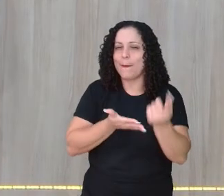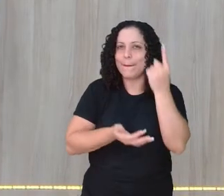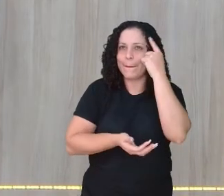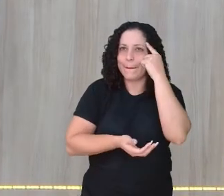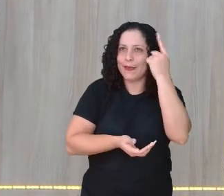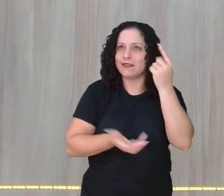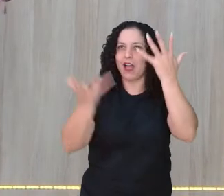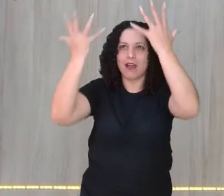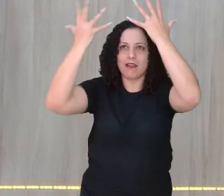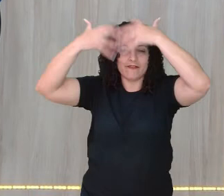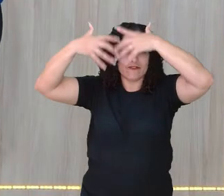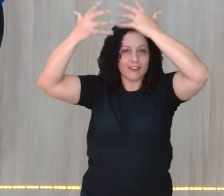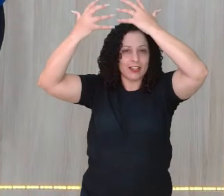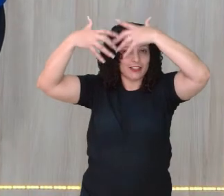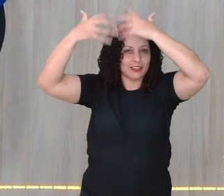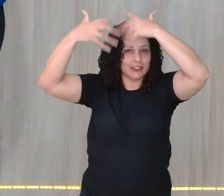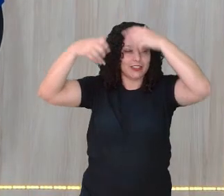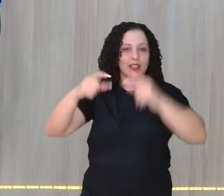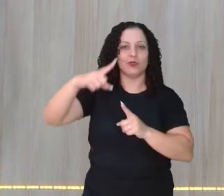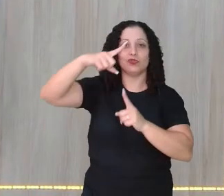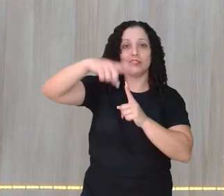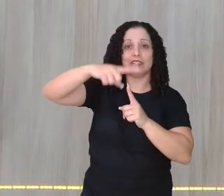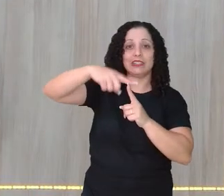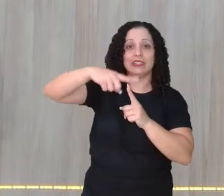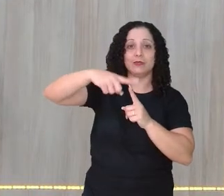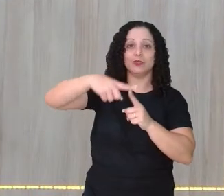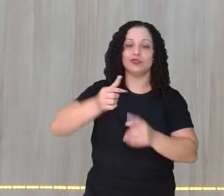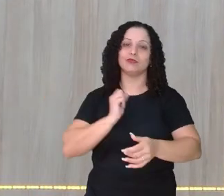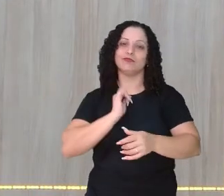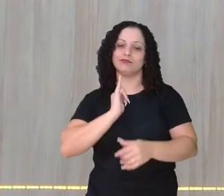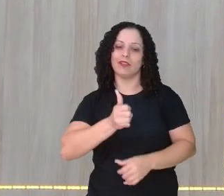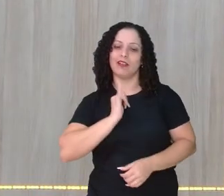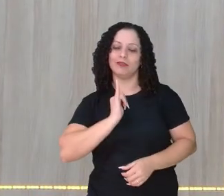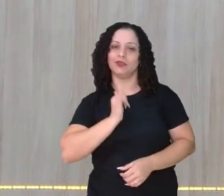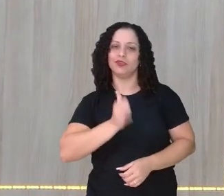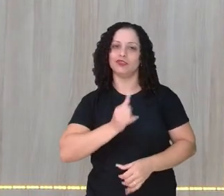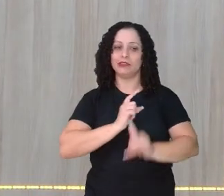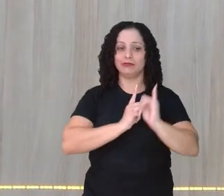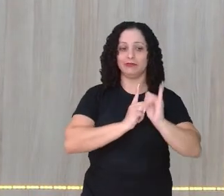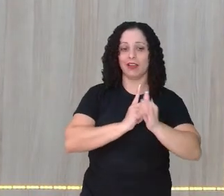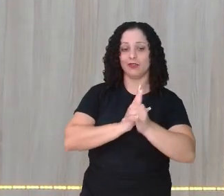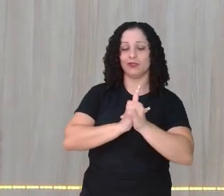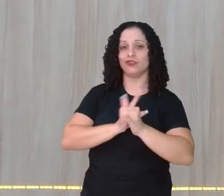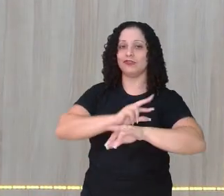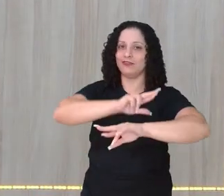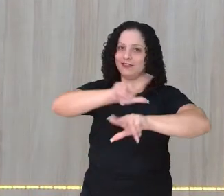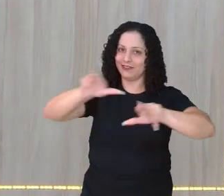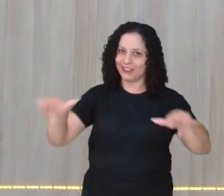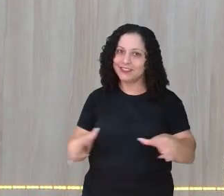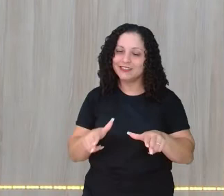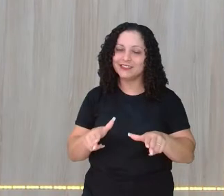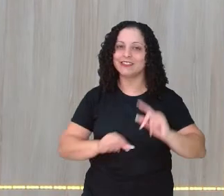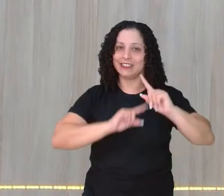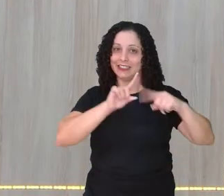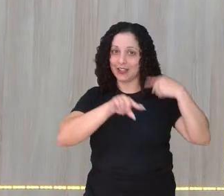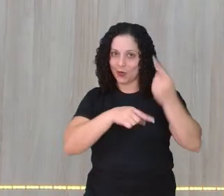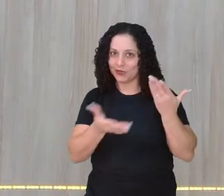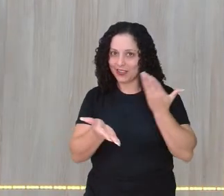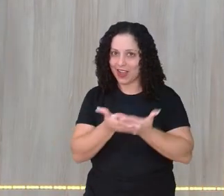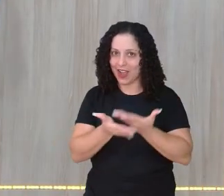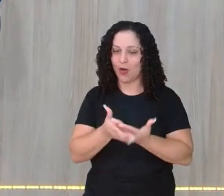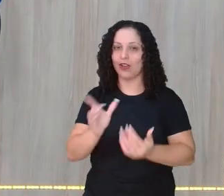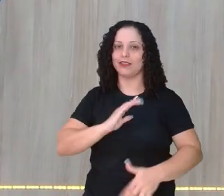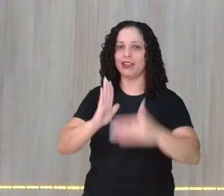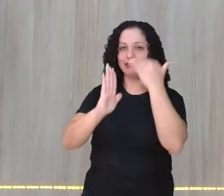e refletindo ainda mais sobre os tipos de narradores que a gente tem. E eu vou trazer, viu, professora Camille, na próxima aula,